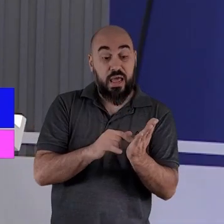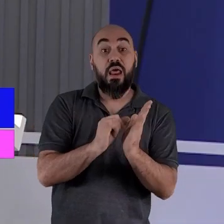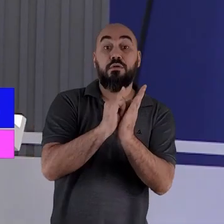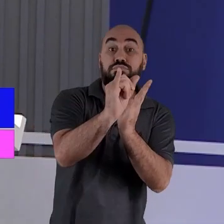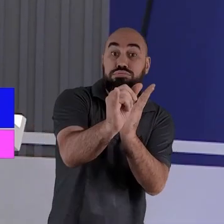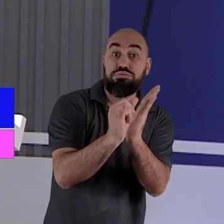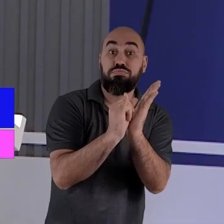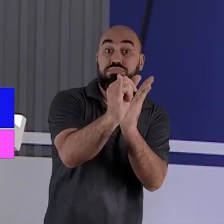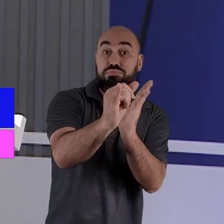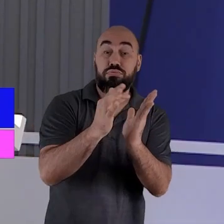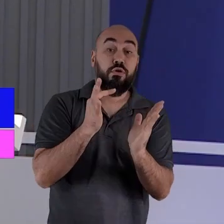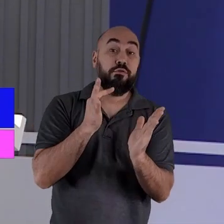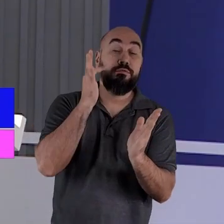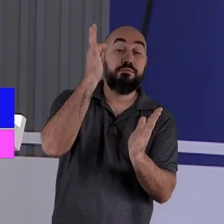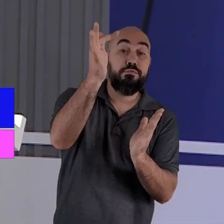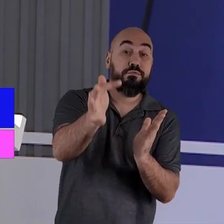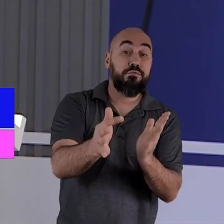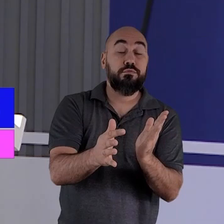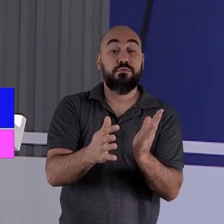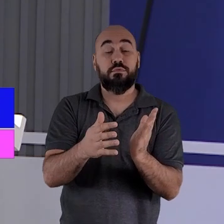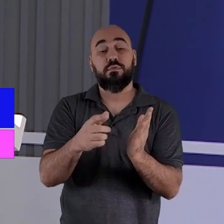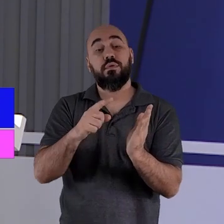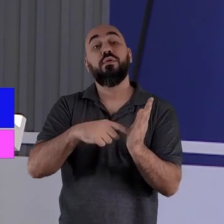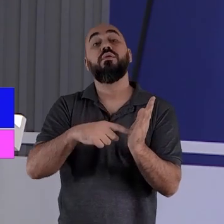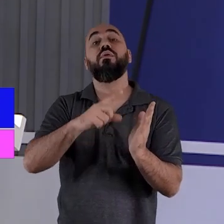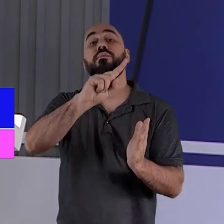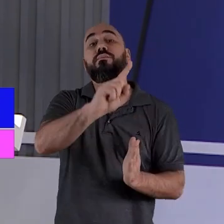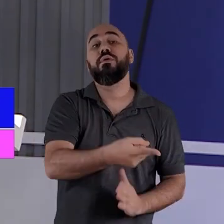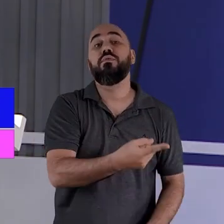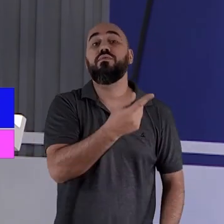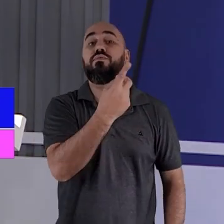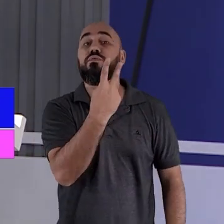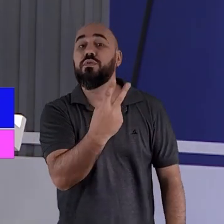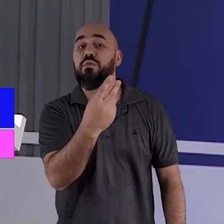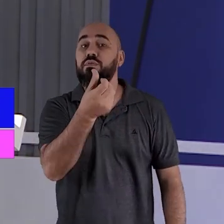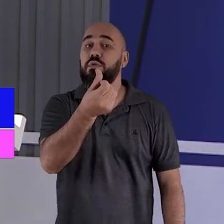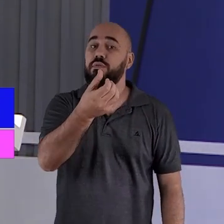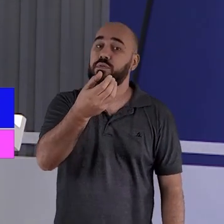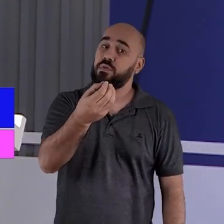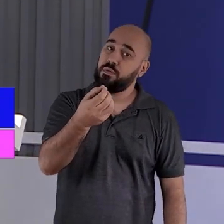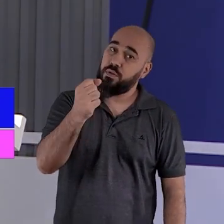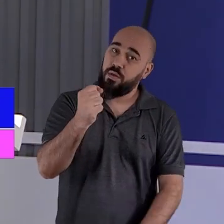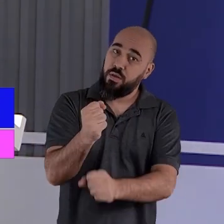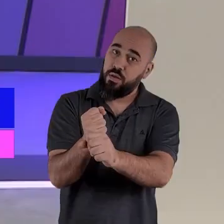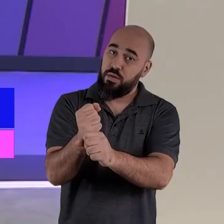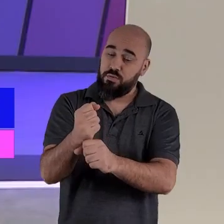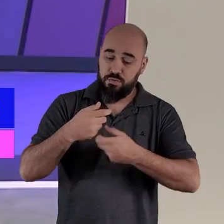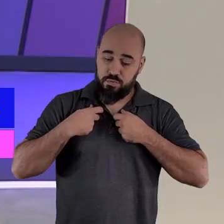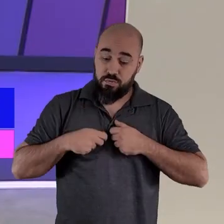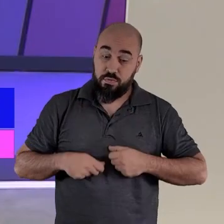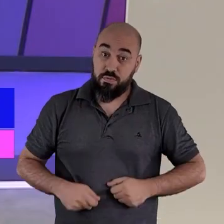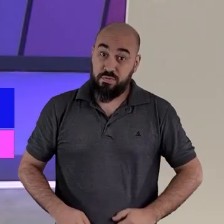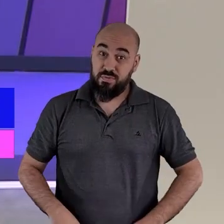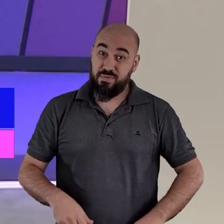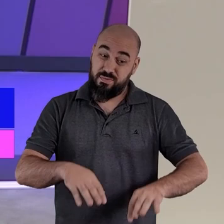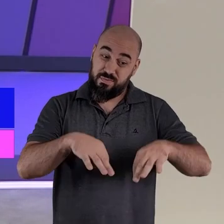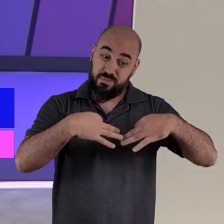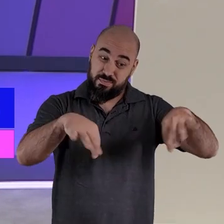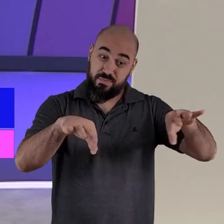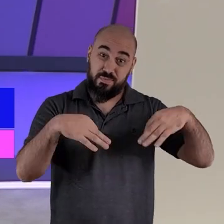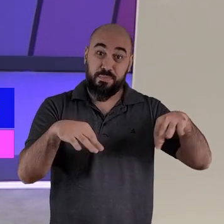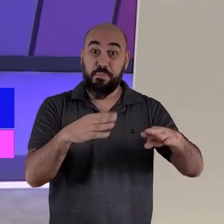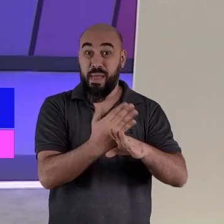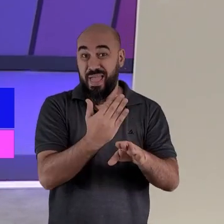por 1260 anos vestidas de pano de saco. Isso significa que,